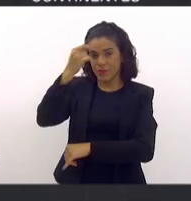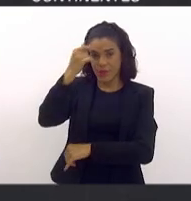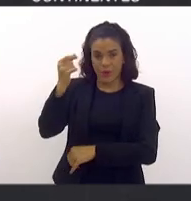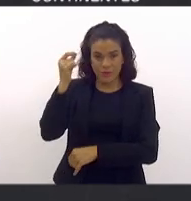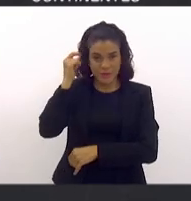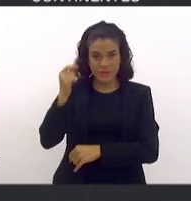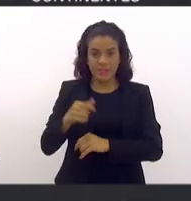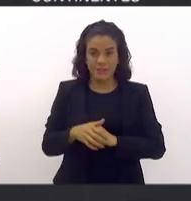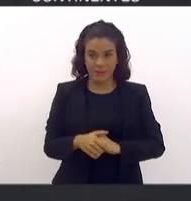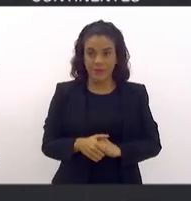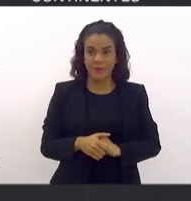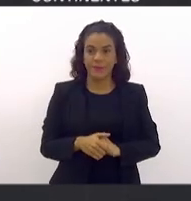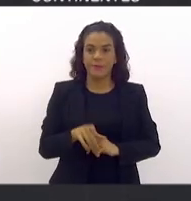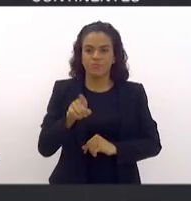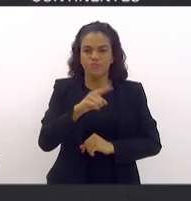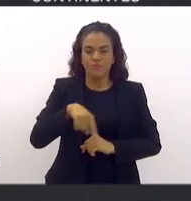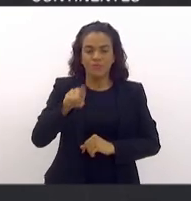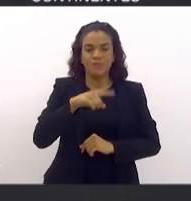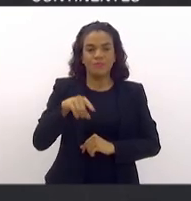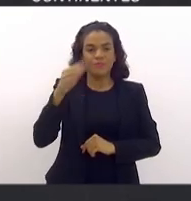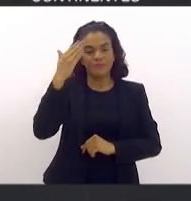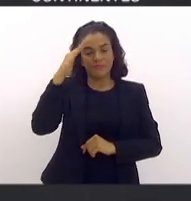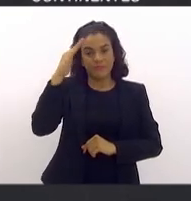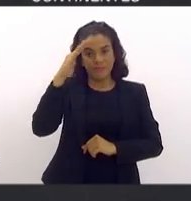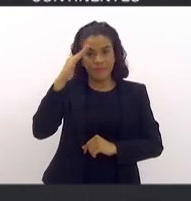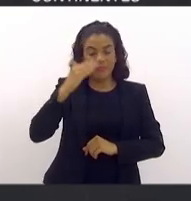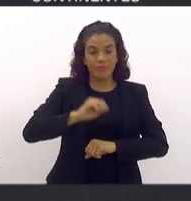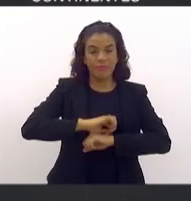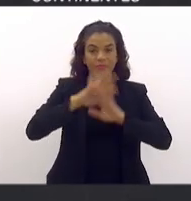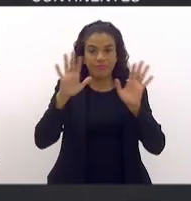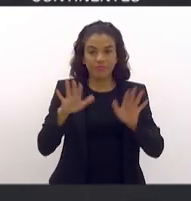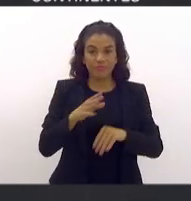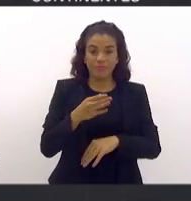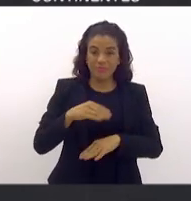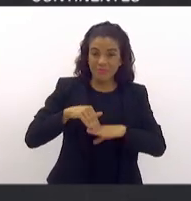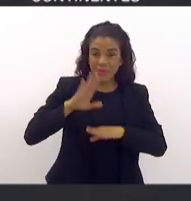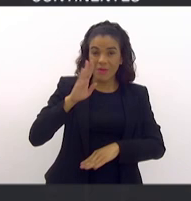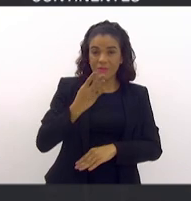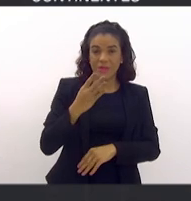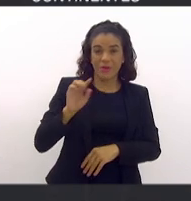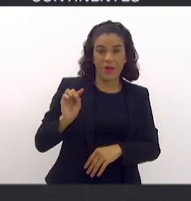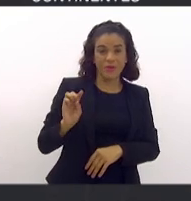conscientização. E aí, só para vocês terem uma noção, dessas mais de 4 milhões de denúncias,